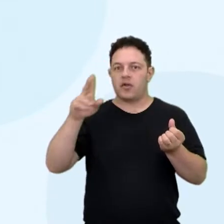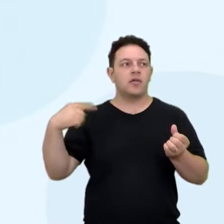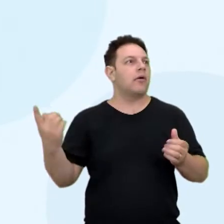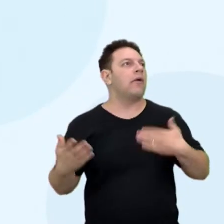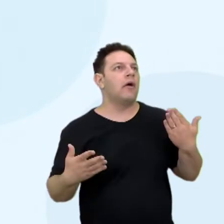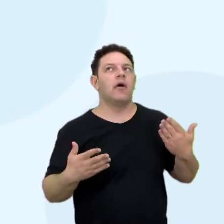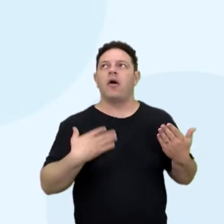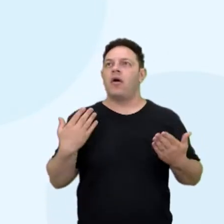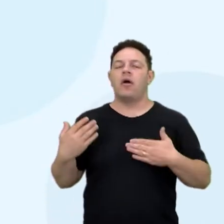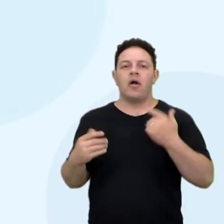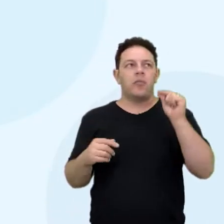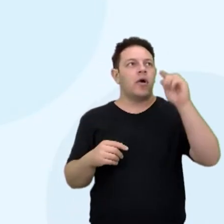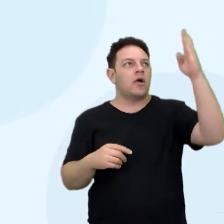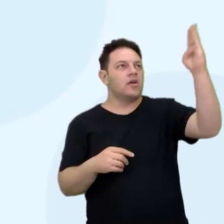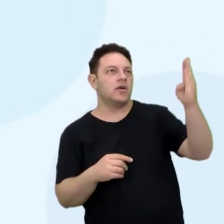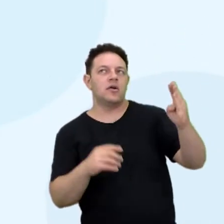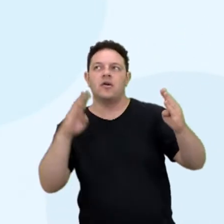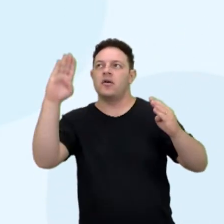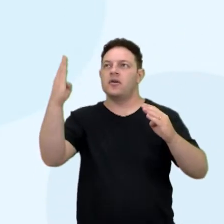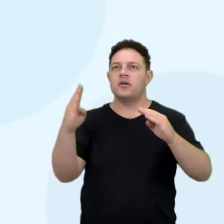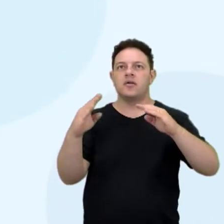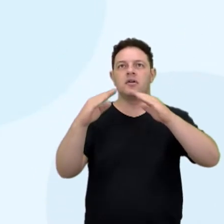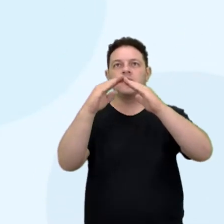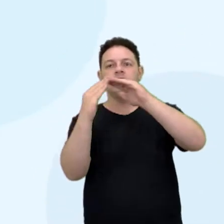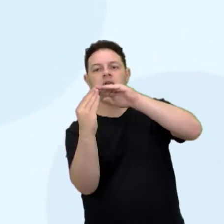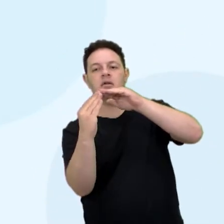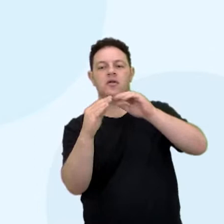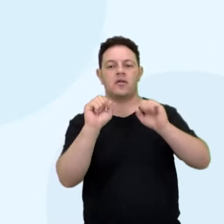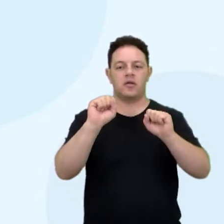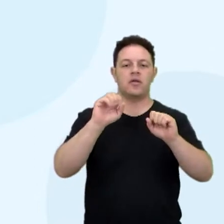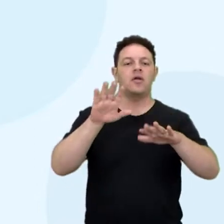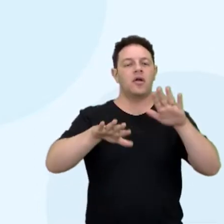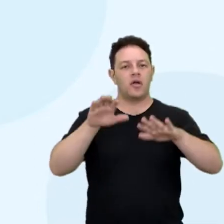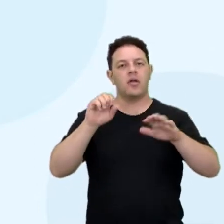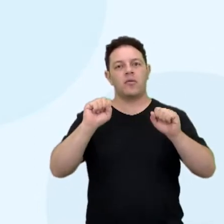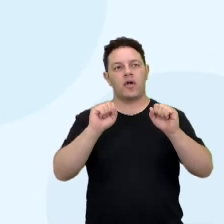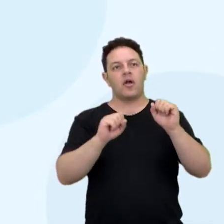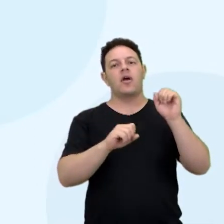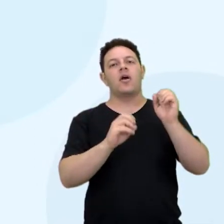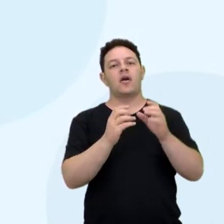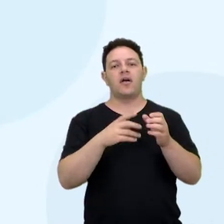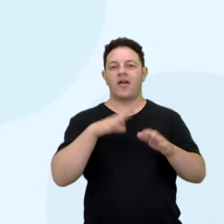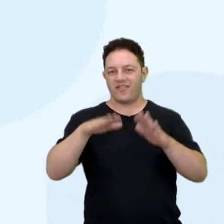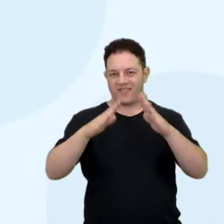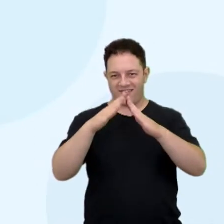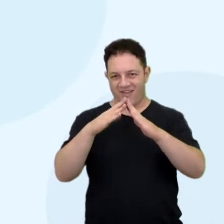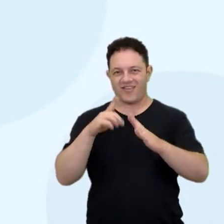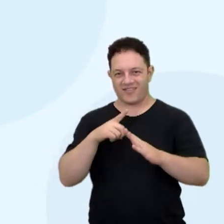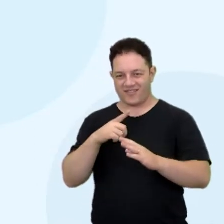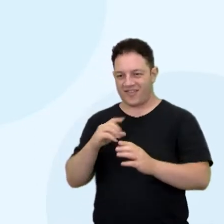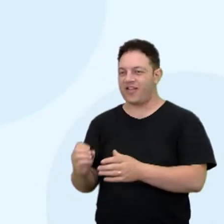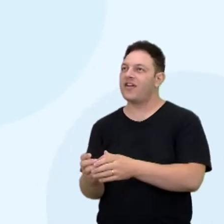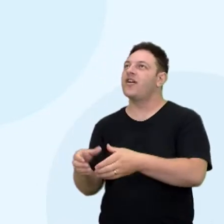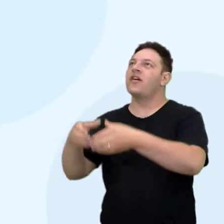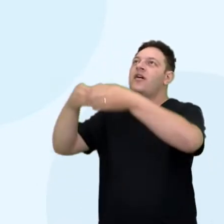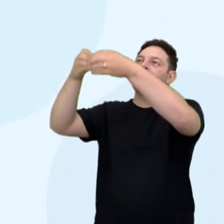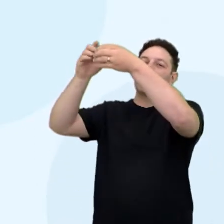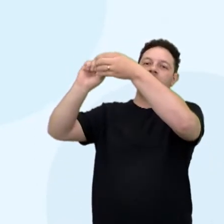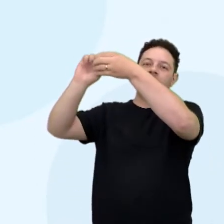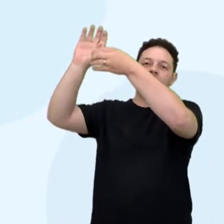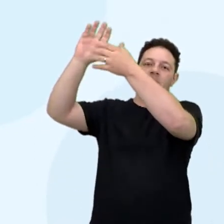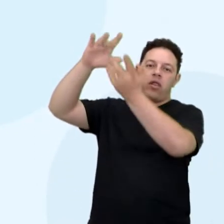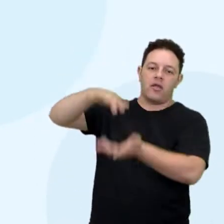tem danos leves aí nas habitações, cai aí algumas chaminés onde tem chaminé, né? Na 7 é muito